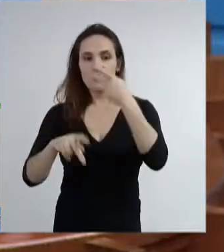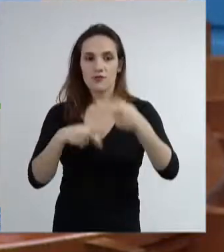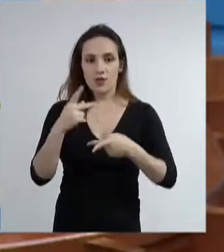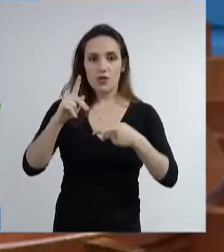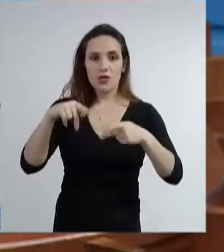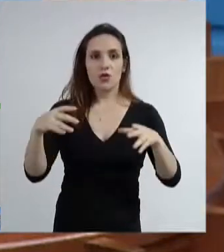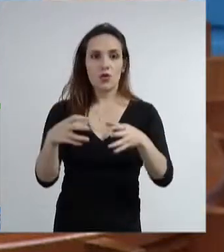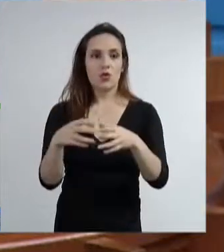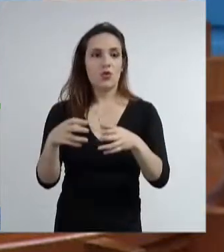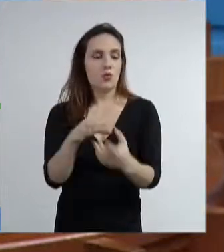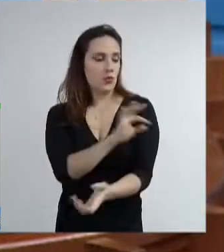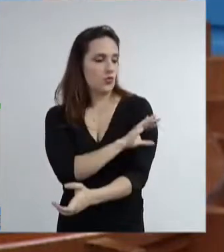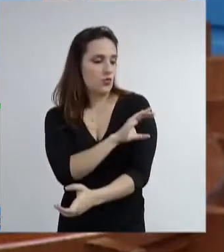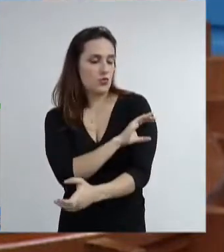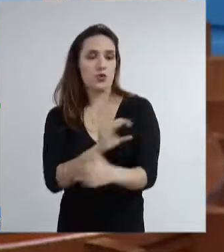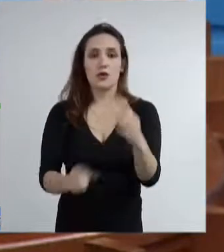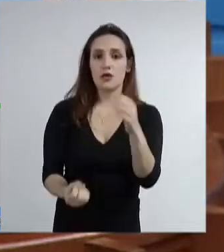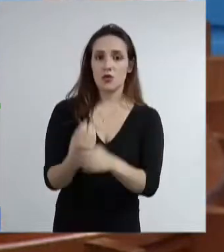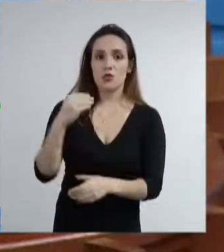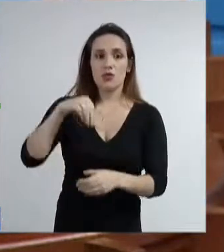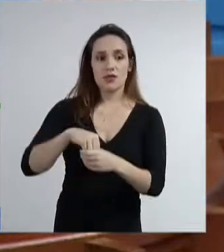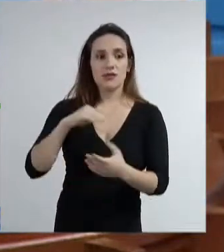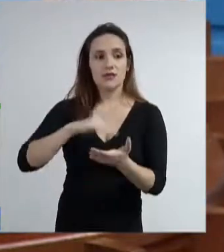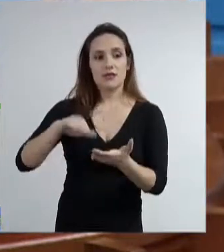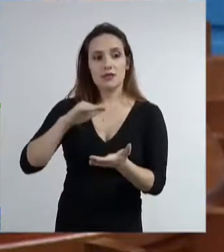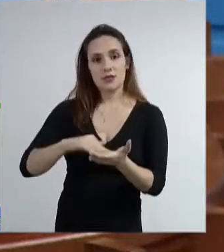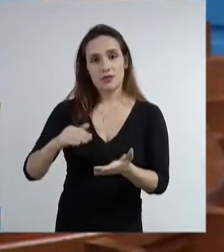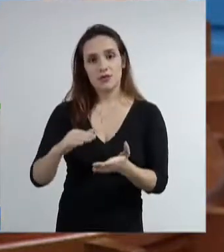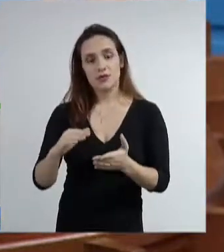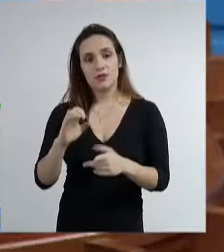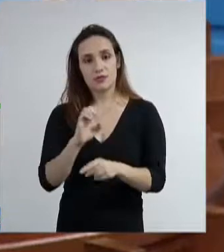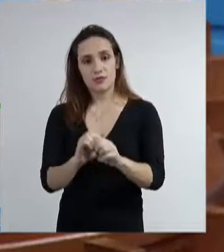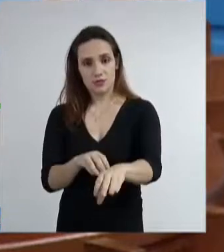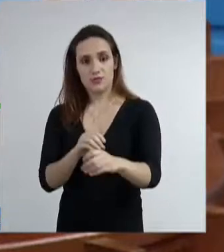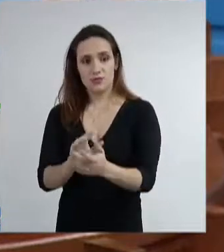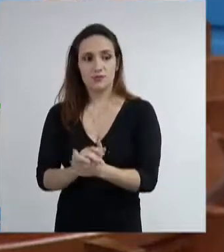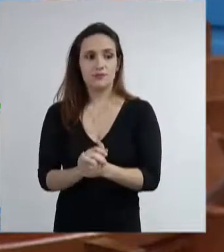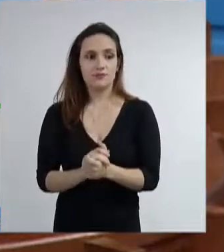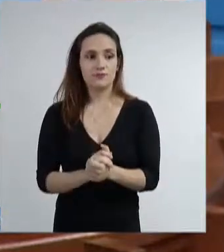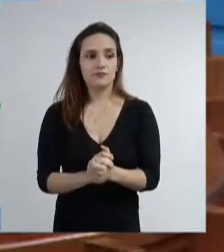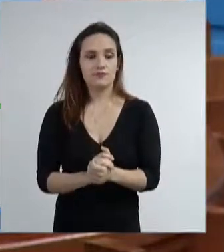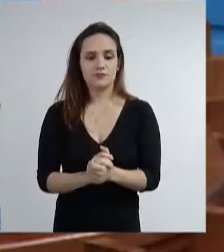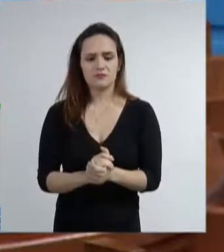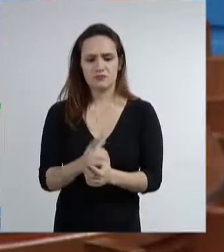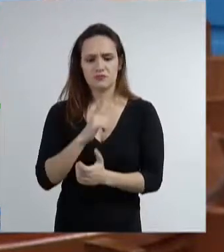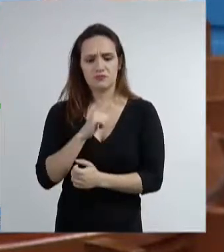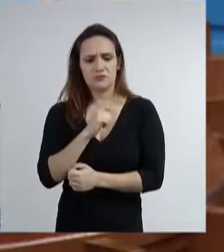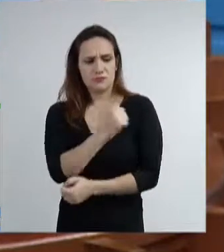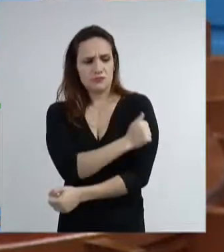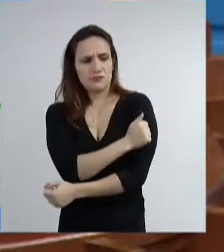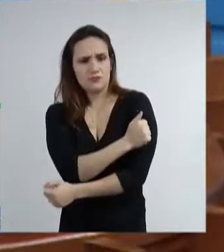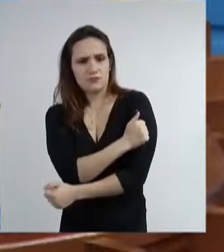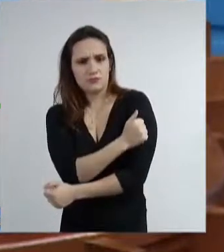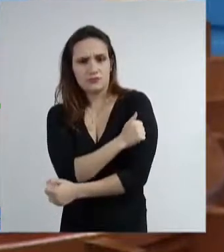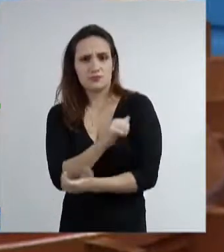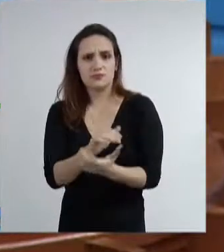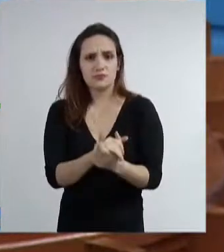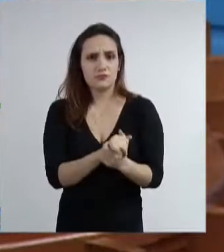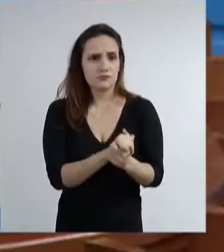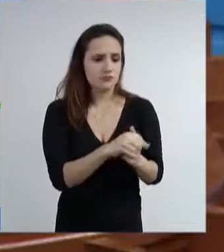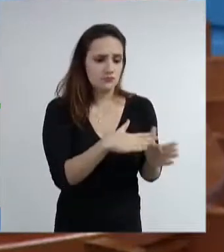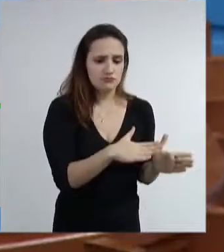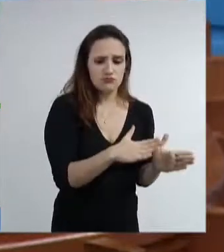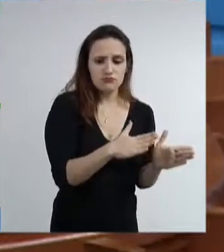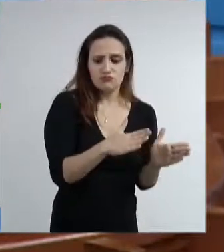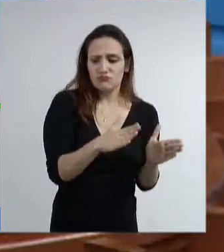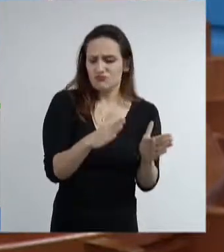que foi criada dentro da Secretaria Estadual de Educação. Estudante percorre um caminho de sofrimento, a maior parte até em razão